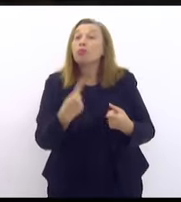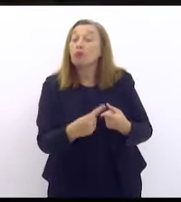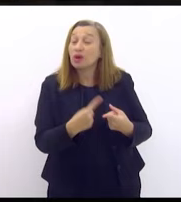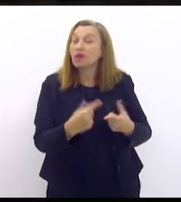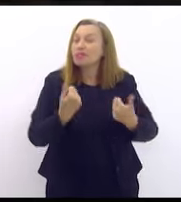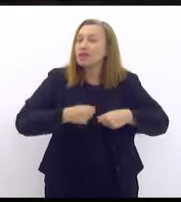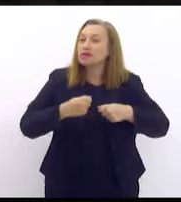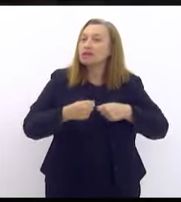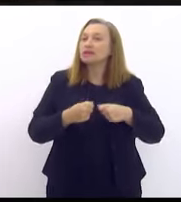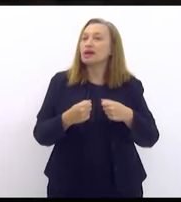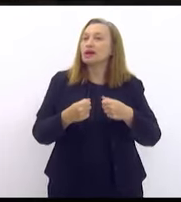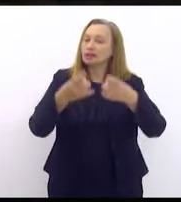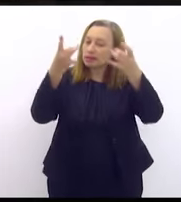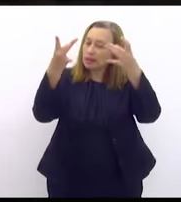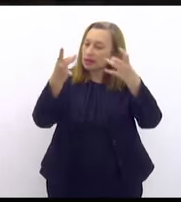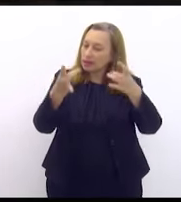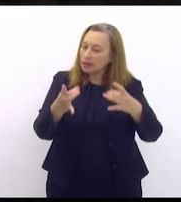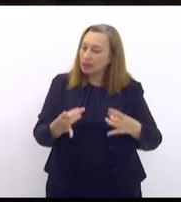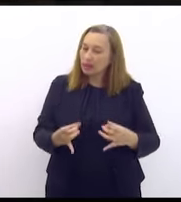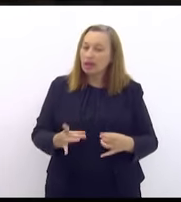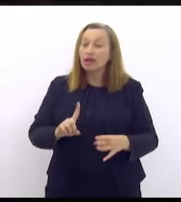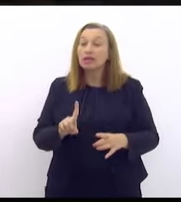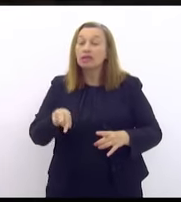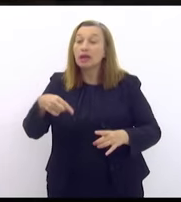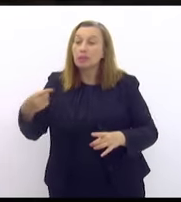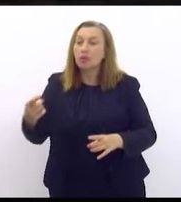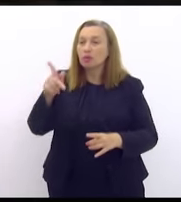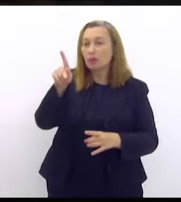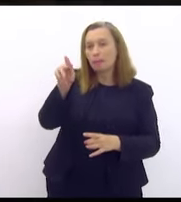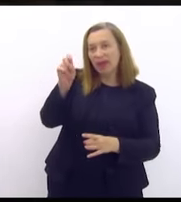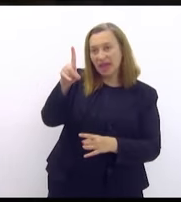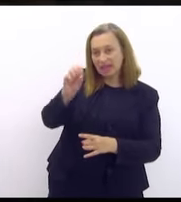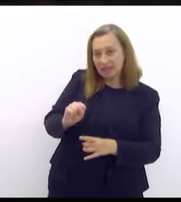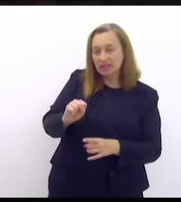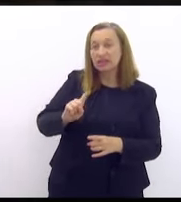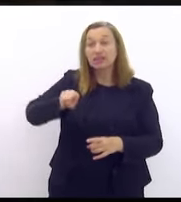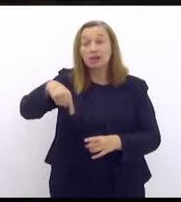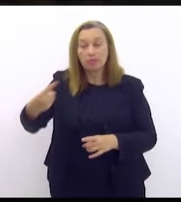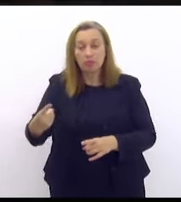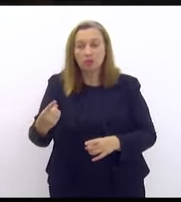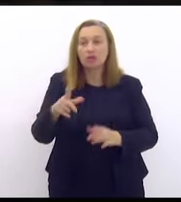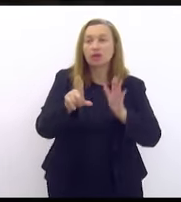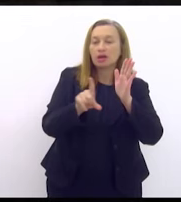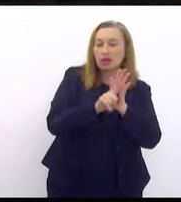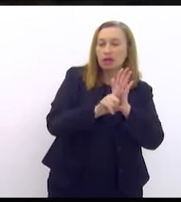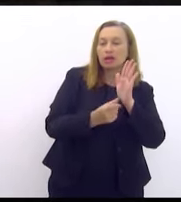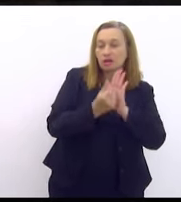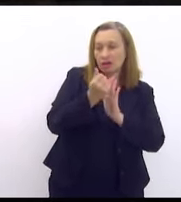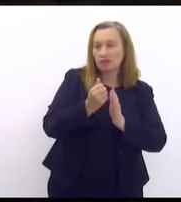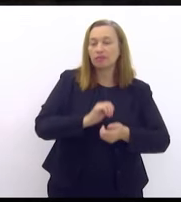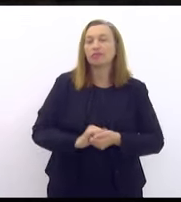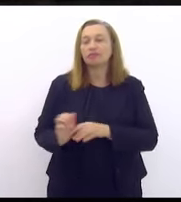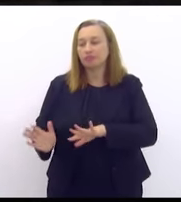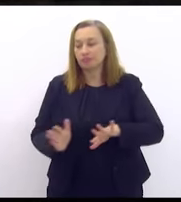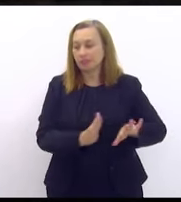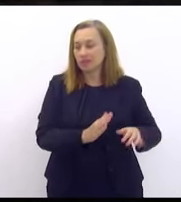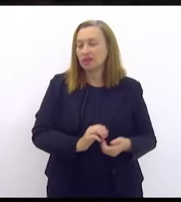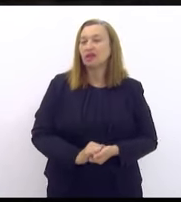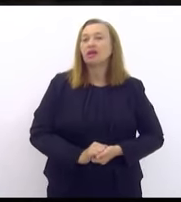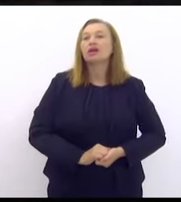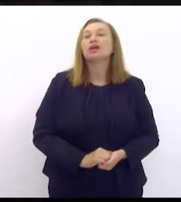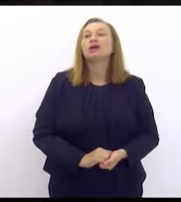ser depois do PEDES e do PPA. Dito isso, senhora presidente,